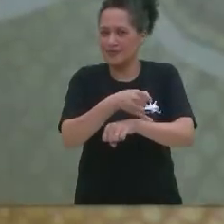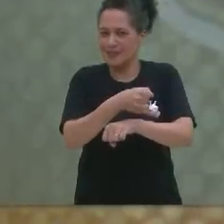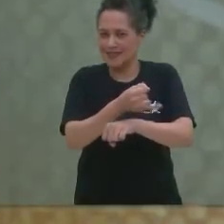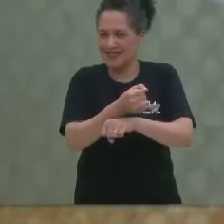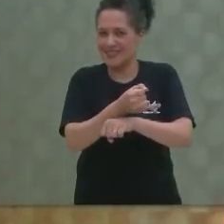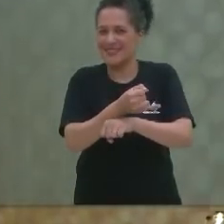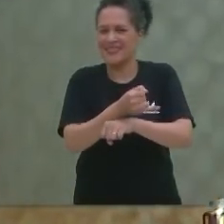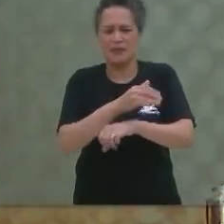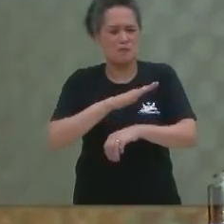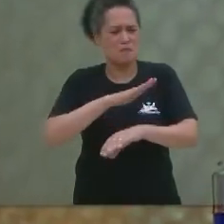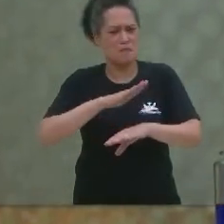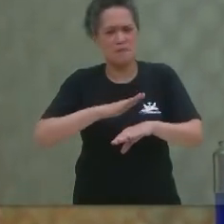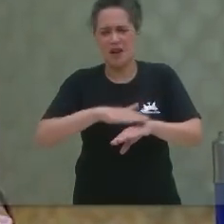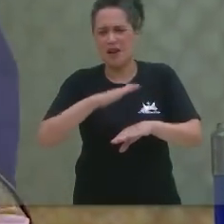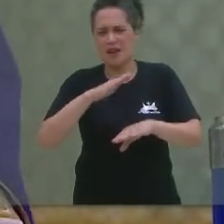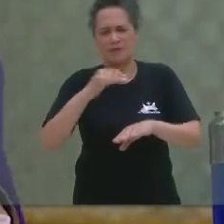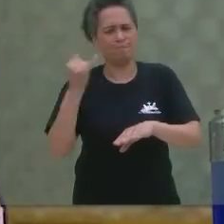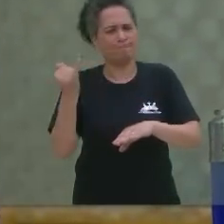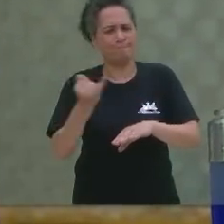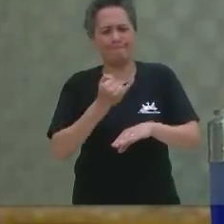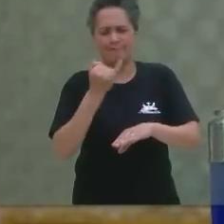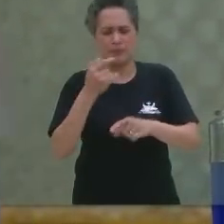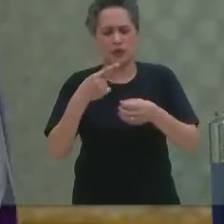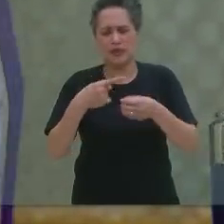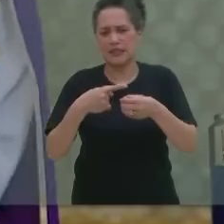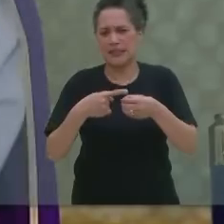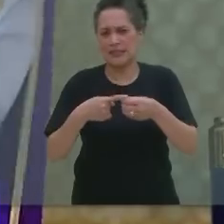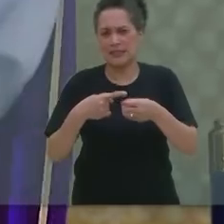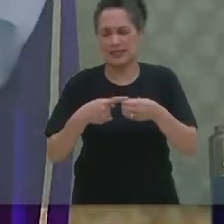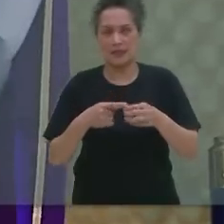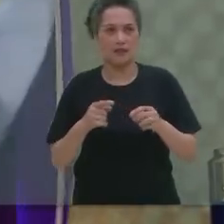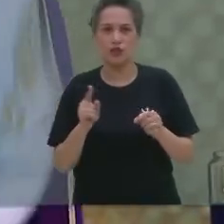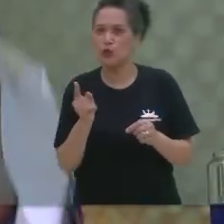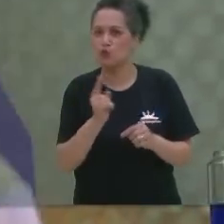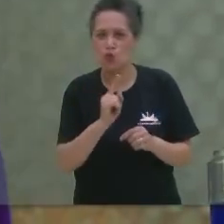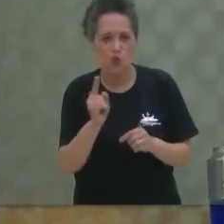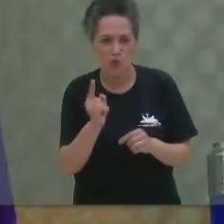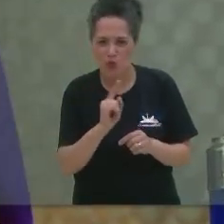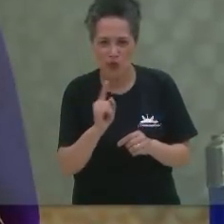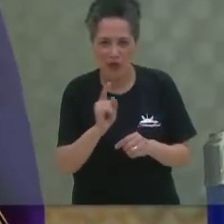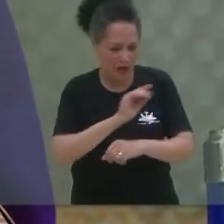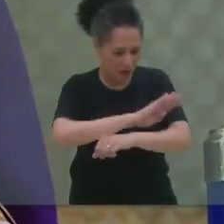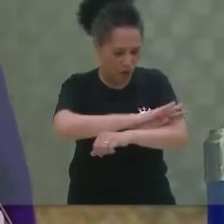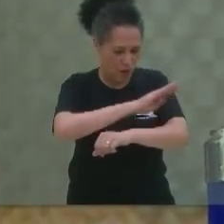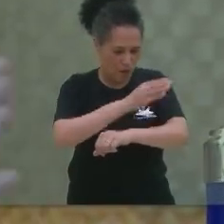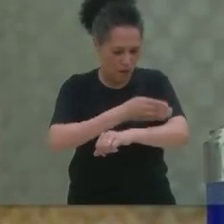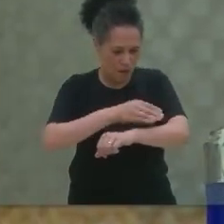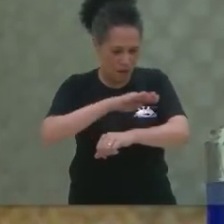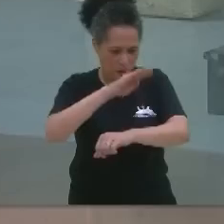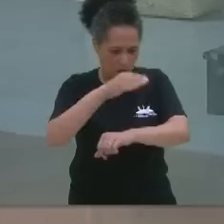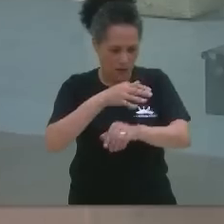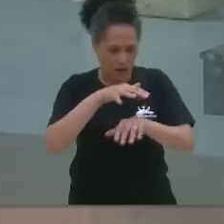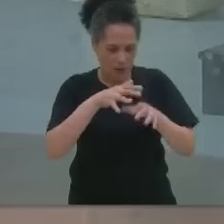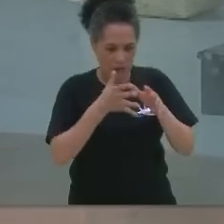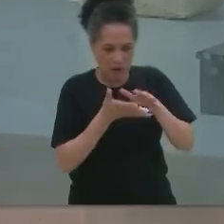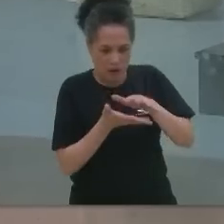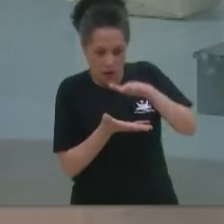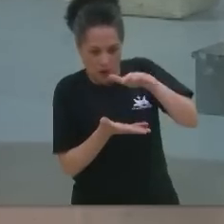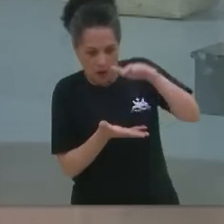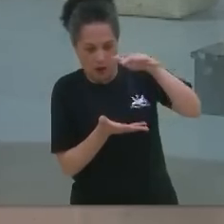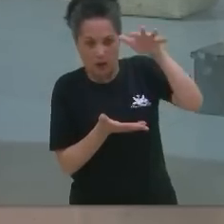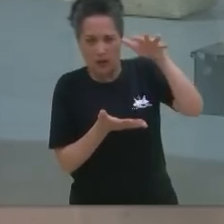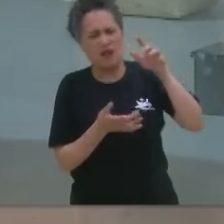cidades. Por favor, Isaías não está dizendo que o morro vai crescer, ele está dizendo que